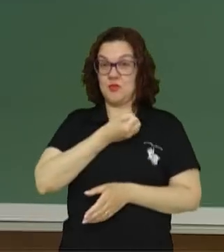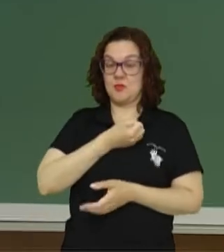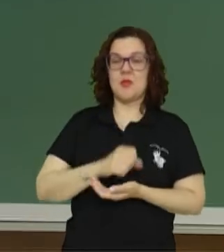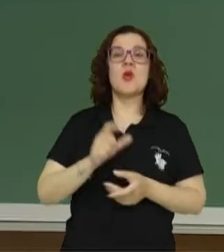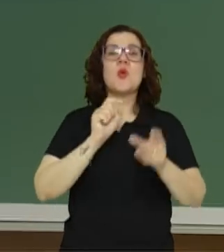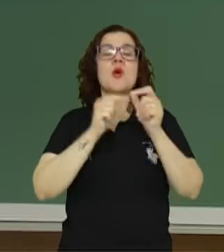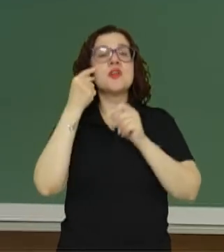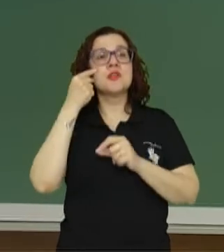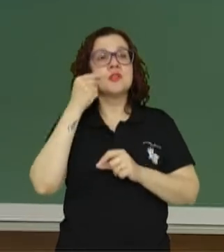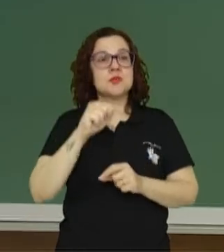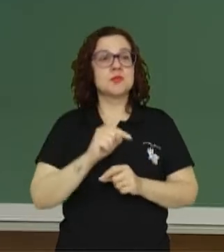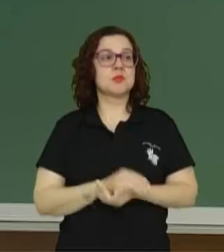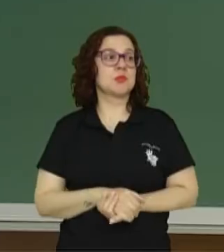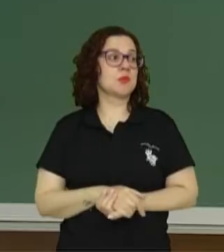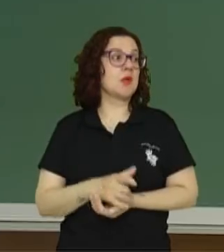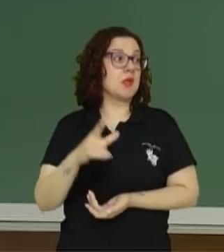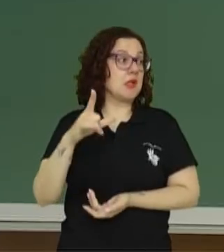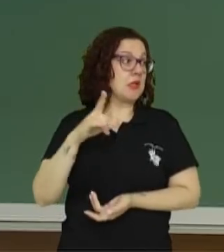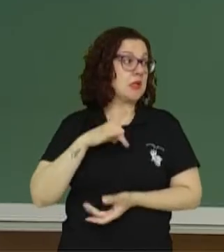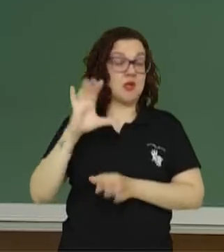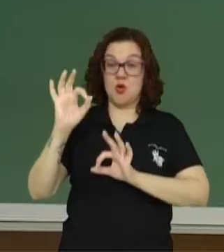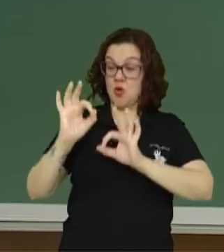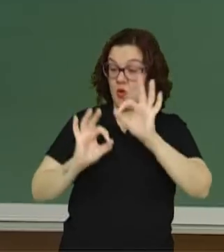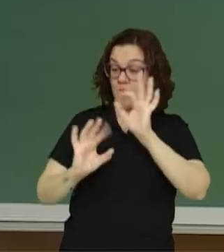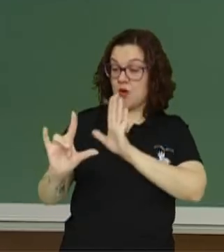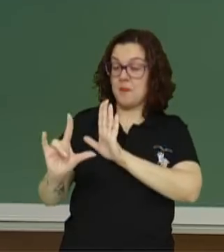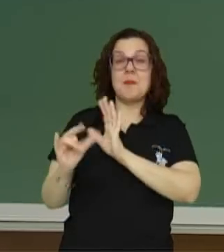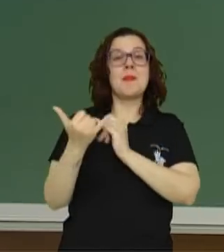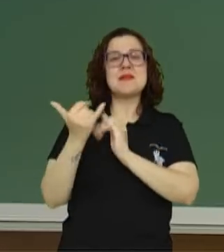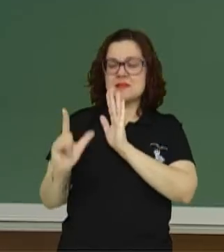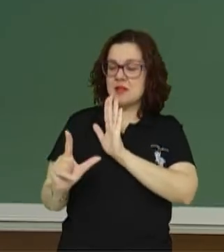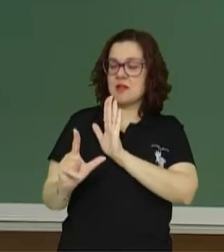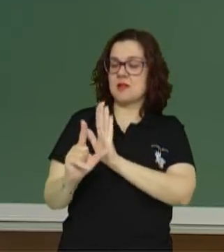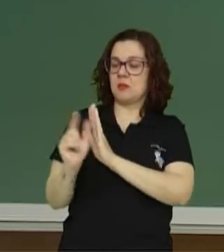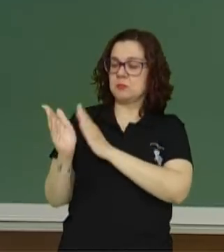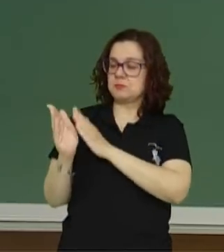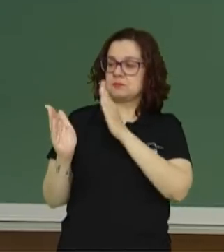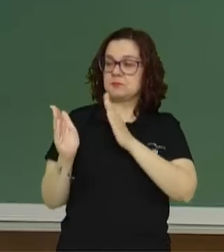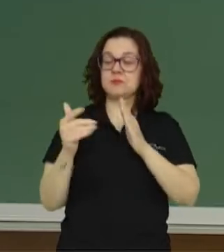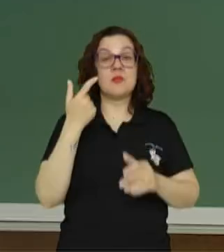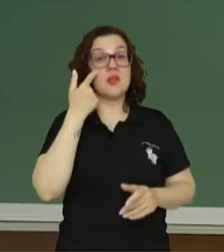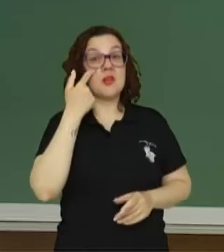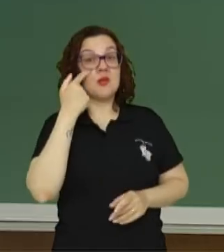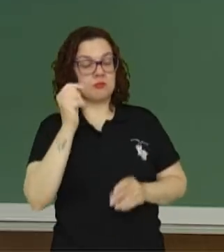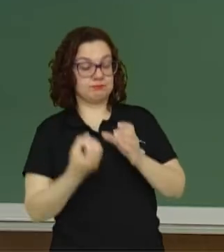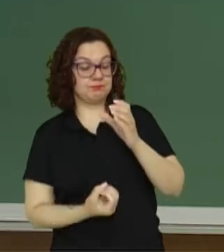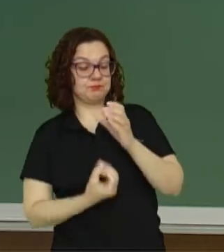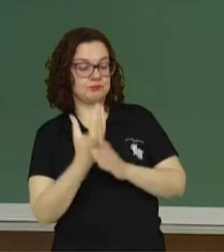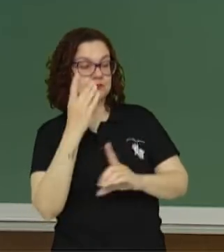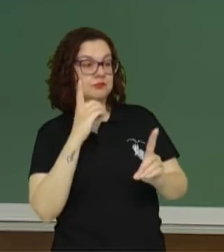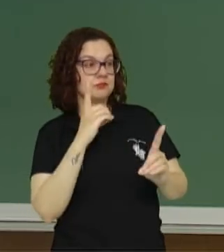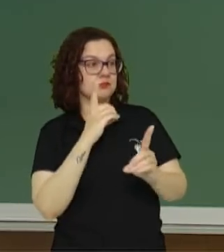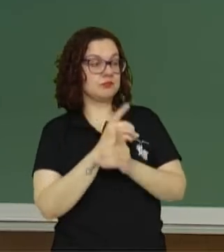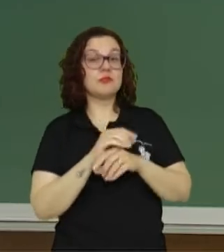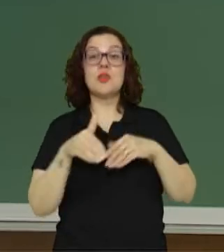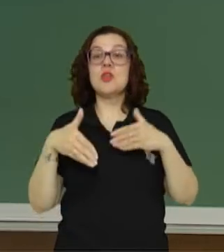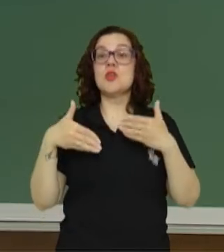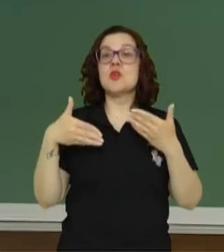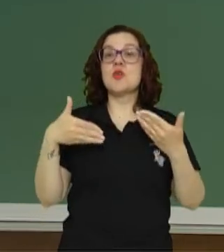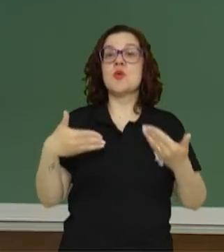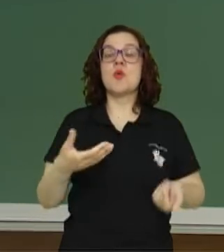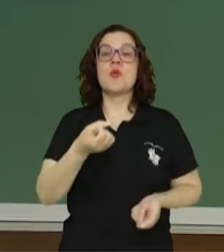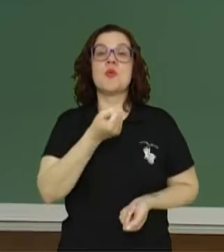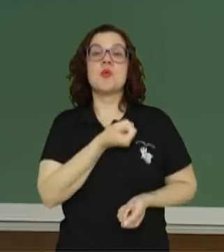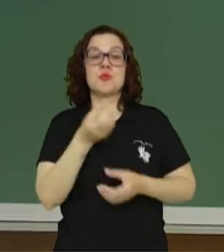nós descobrimos? Que nós temos uma lei e que com essa lei a gente consegue criar e identificar quais são os